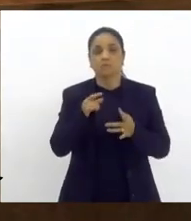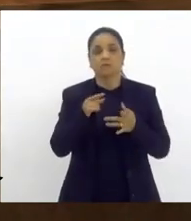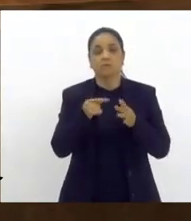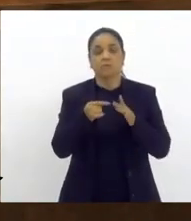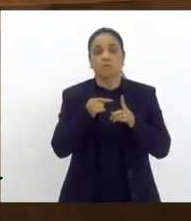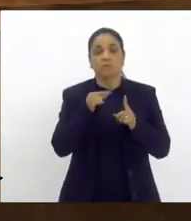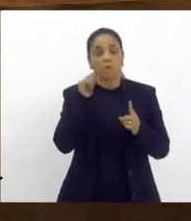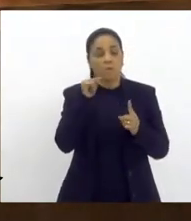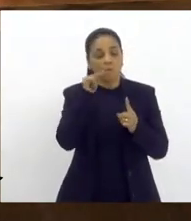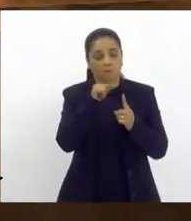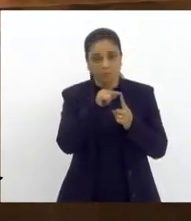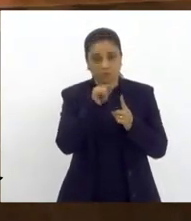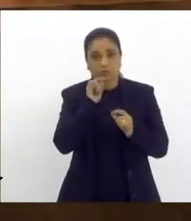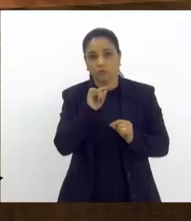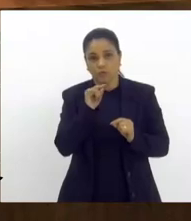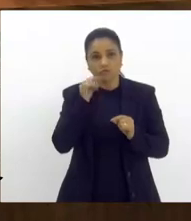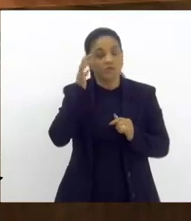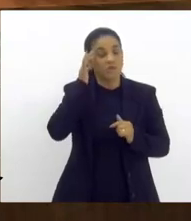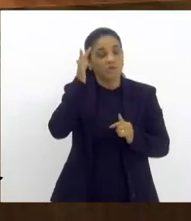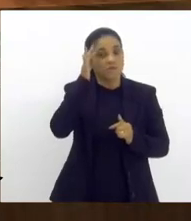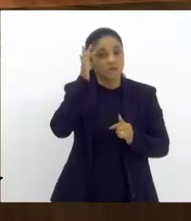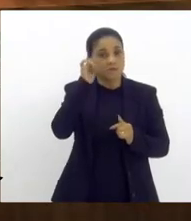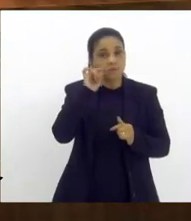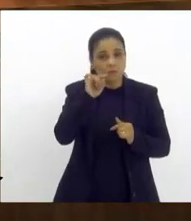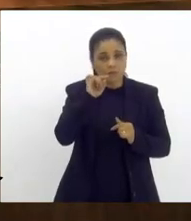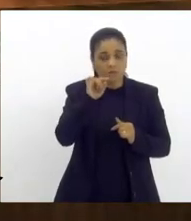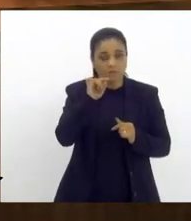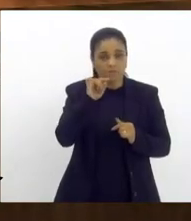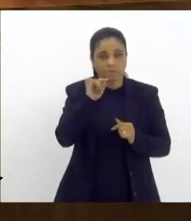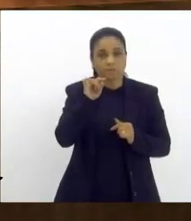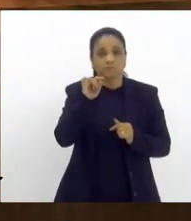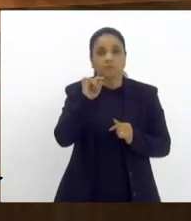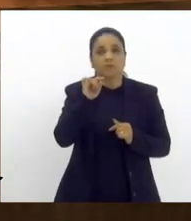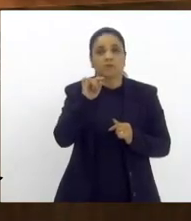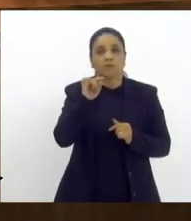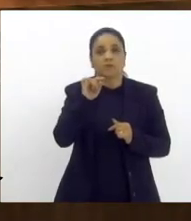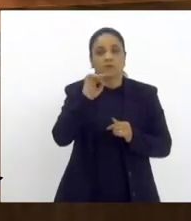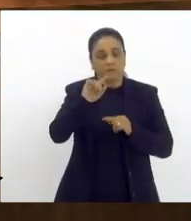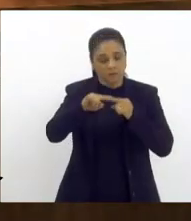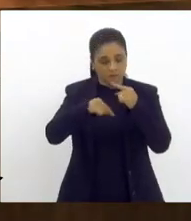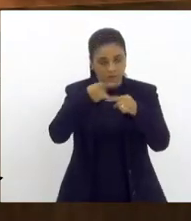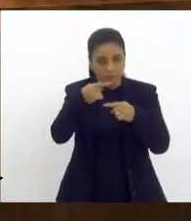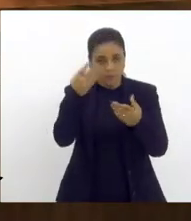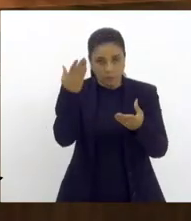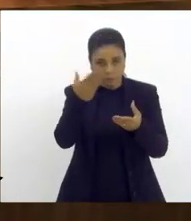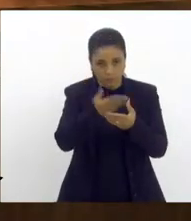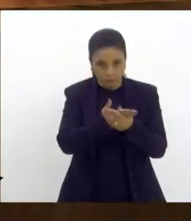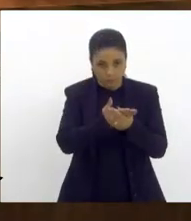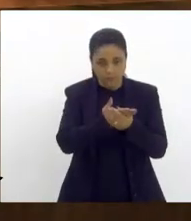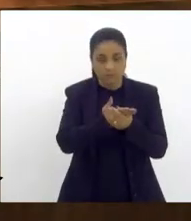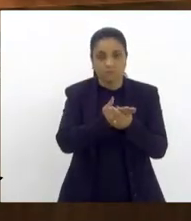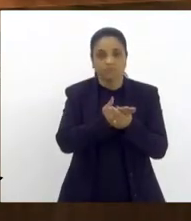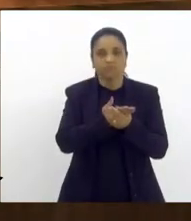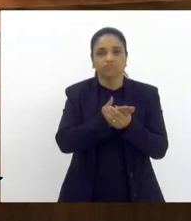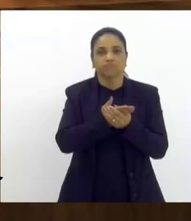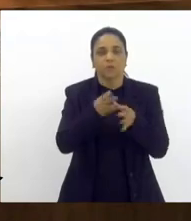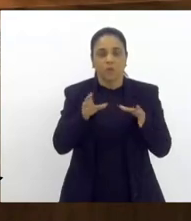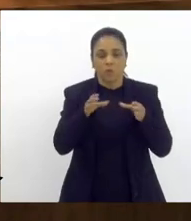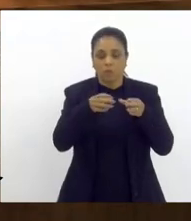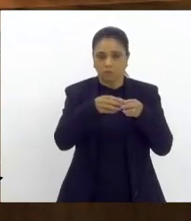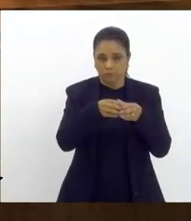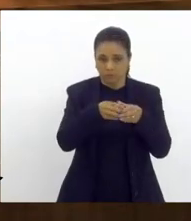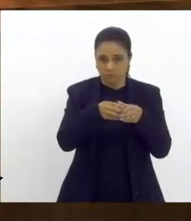de ponto de flexão porque esse expediente será utilizado processualmente no âmbito da comissão é